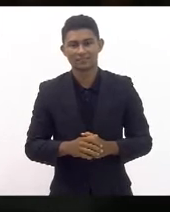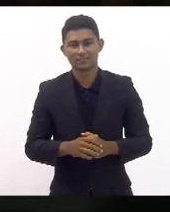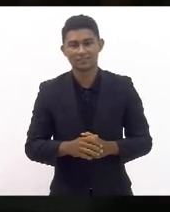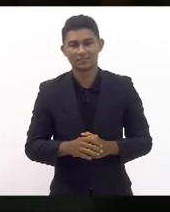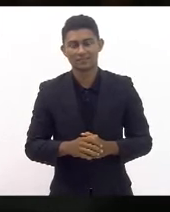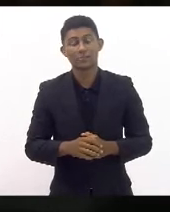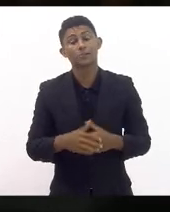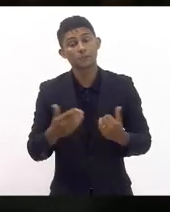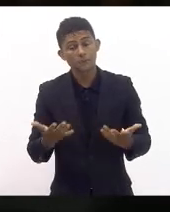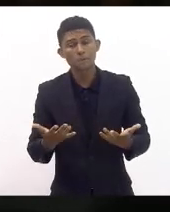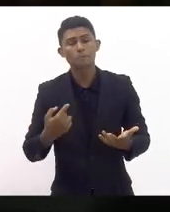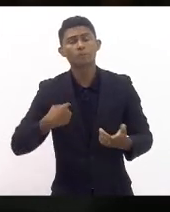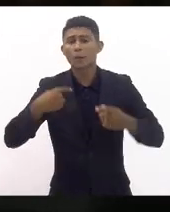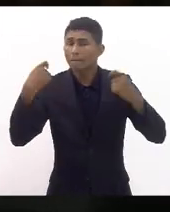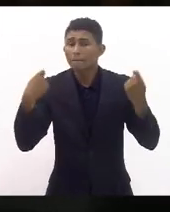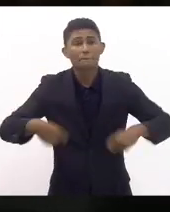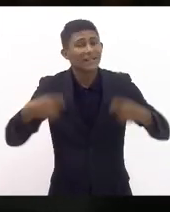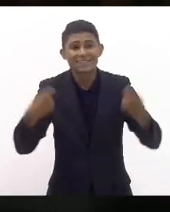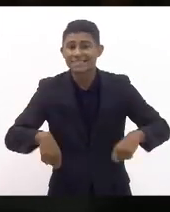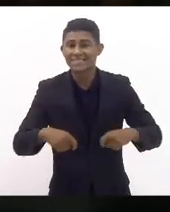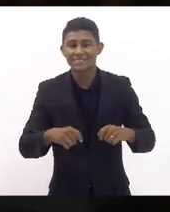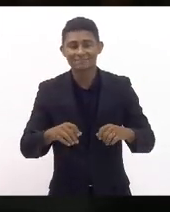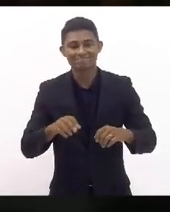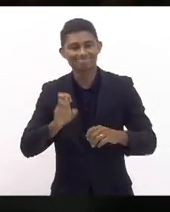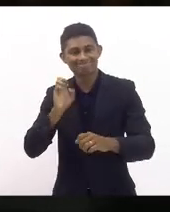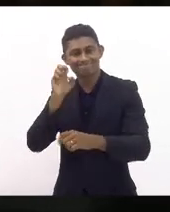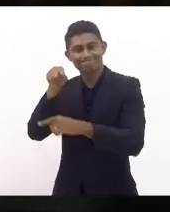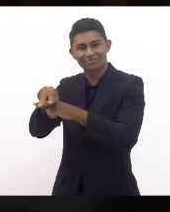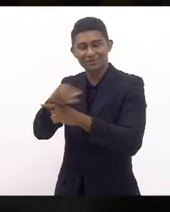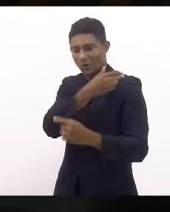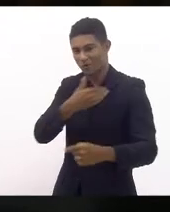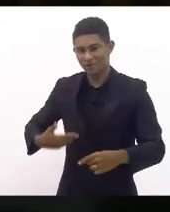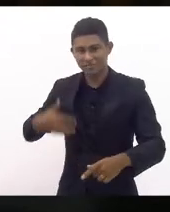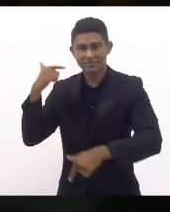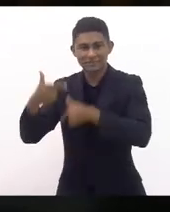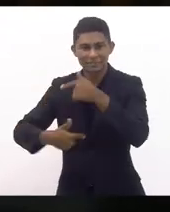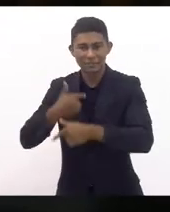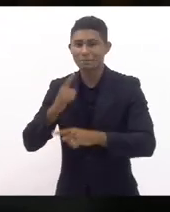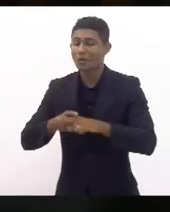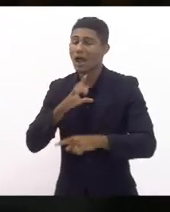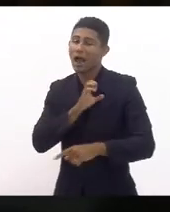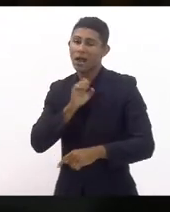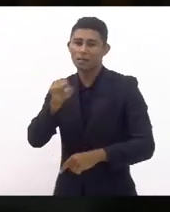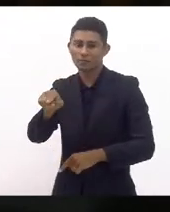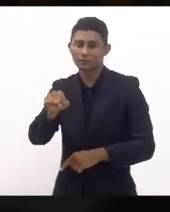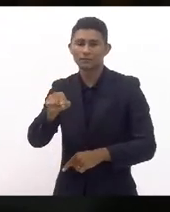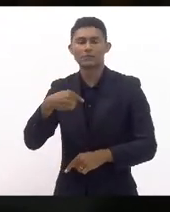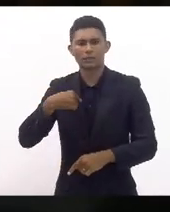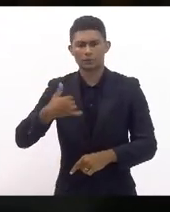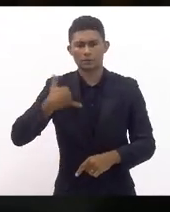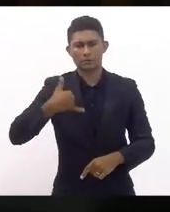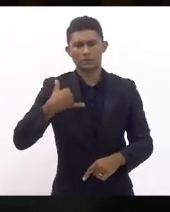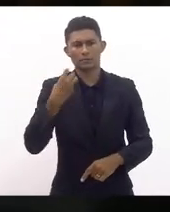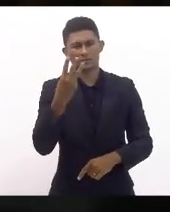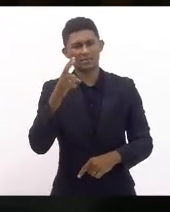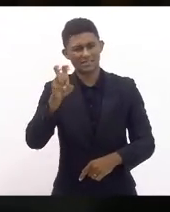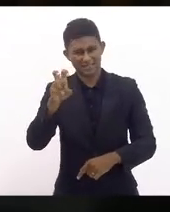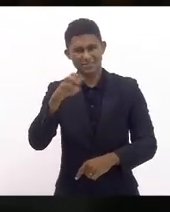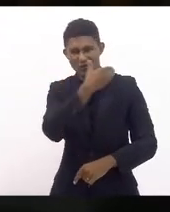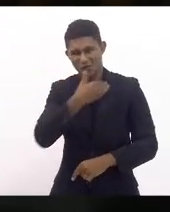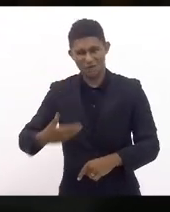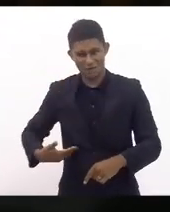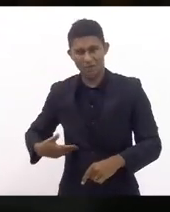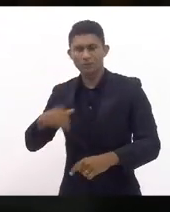eu preciso me alimentar, e vim para a administração pública já aos 35 anos de idade, passei 14 anos, passei